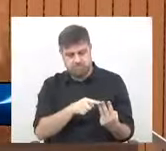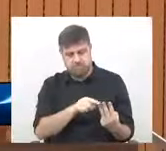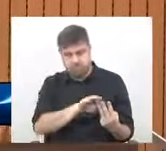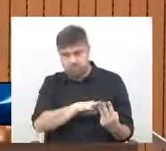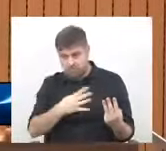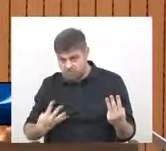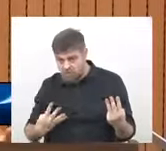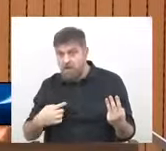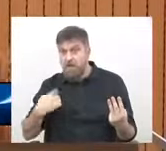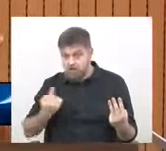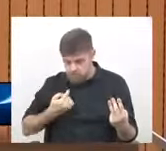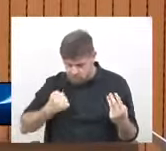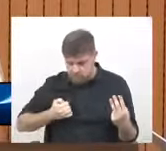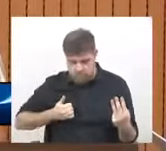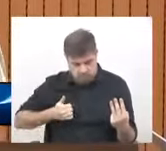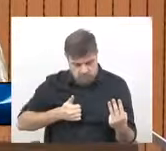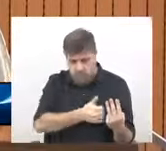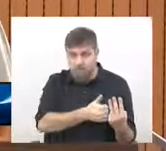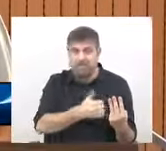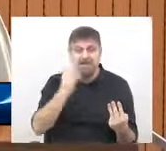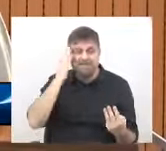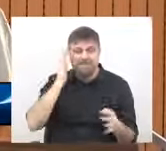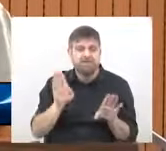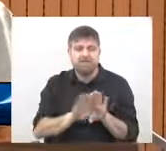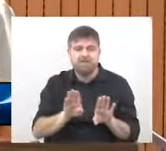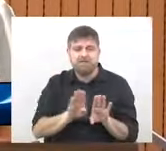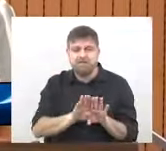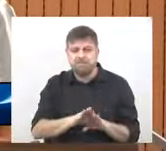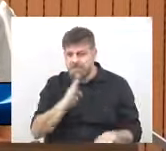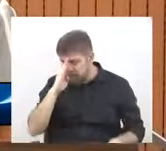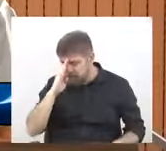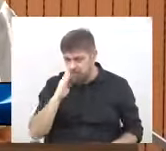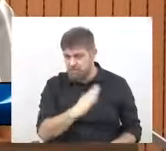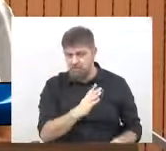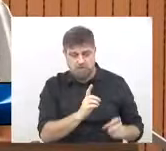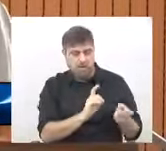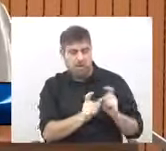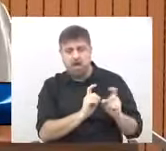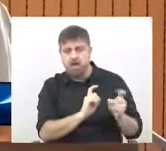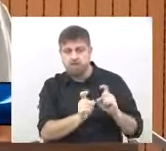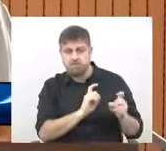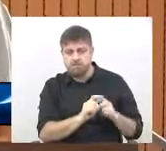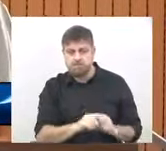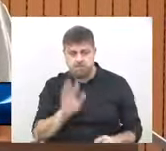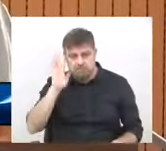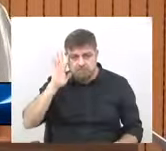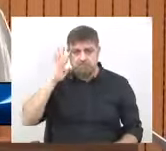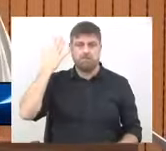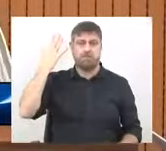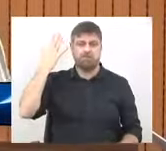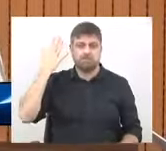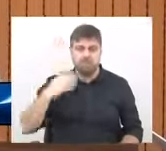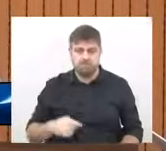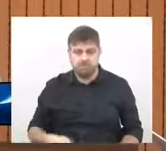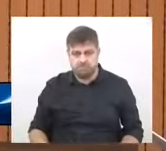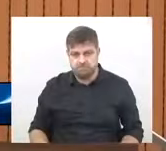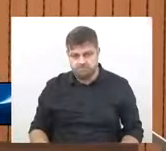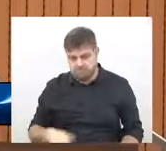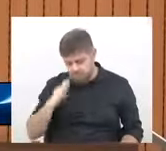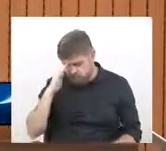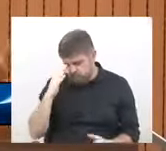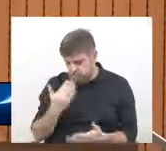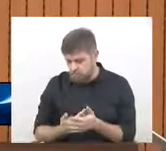possa também acompanhar o cotidiano, inclusive, principalmente, as reuniões deliberativas. Eu acredito que,